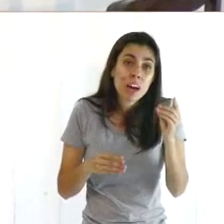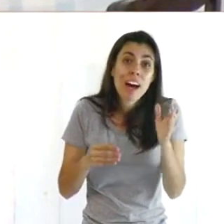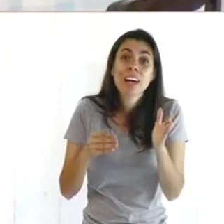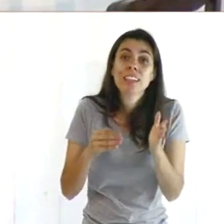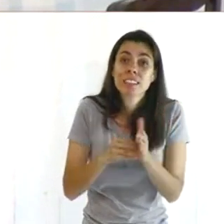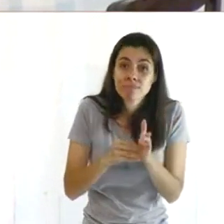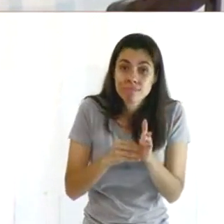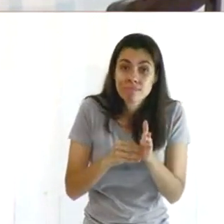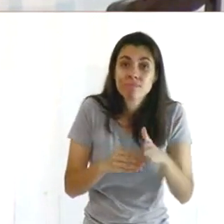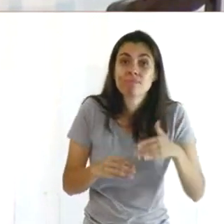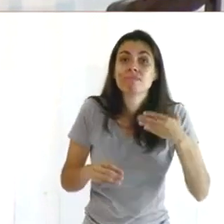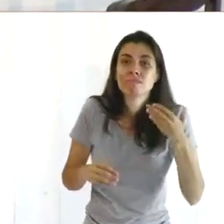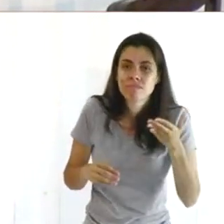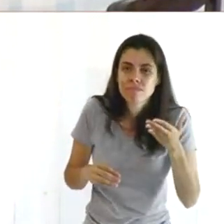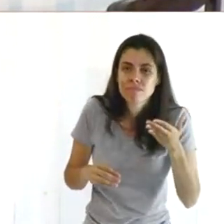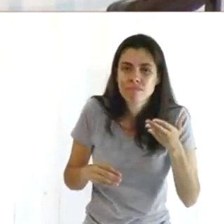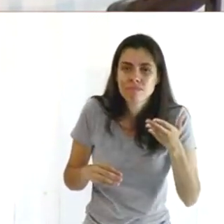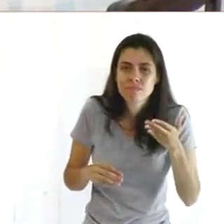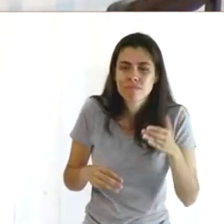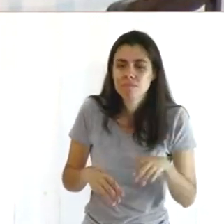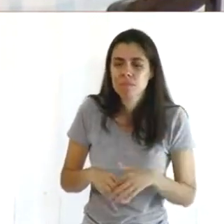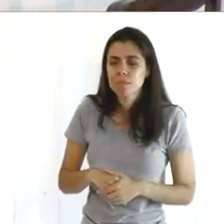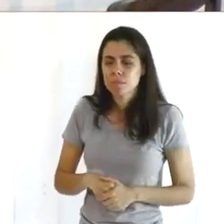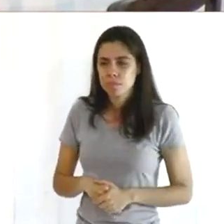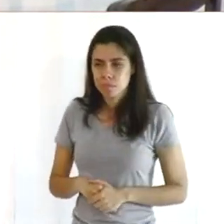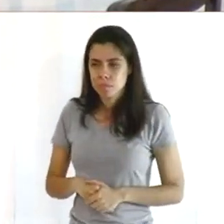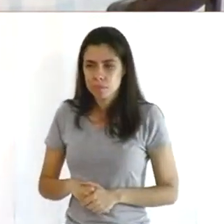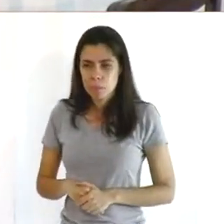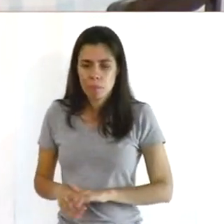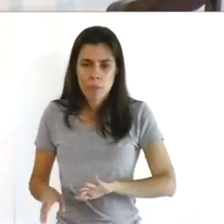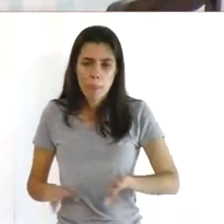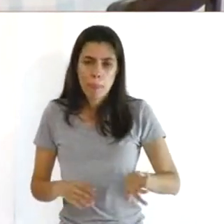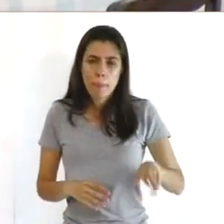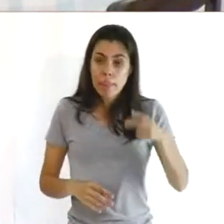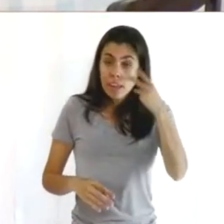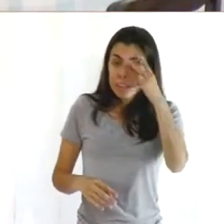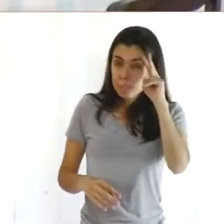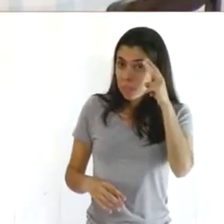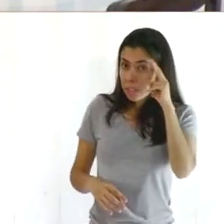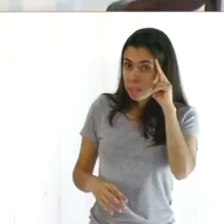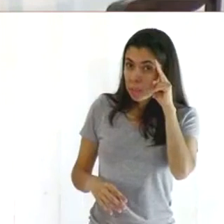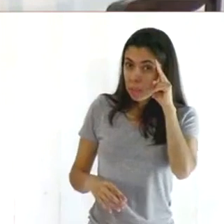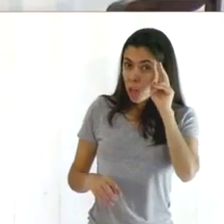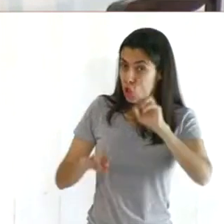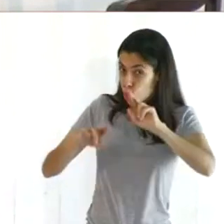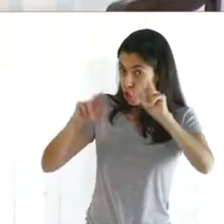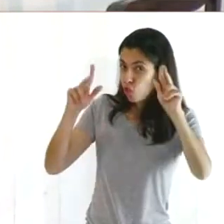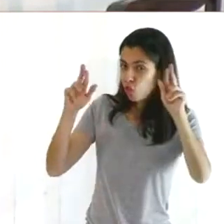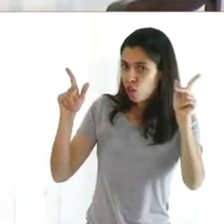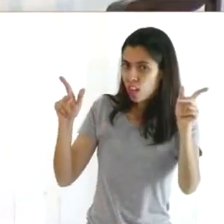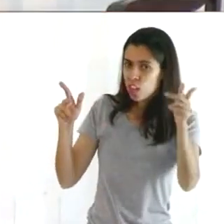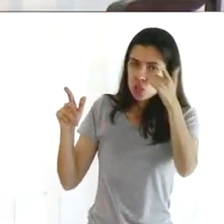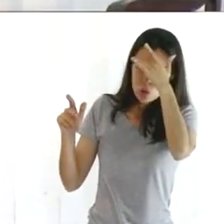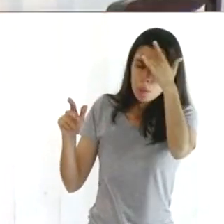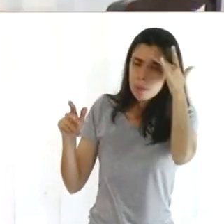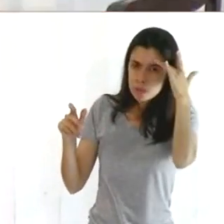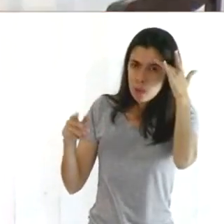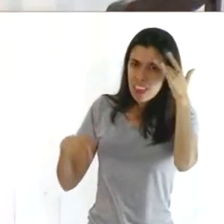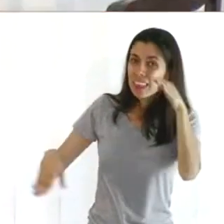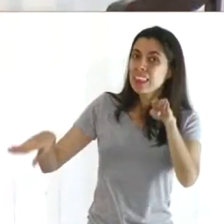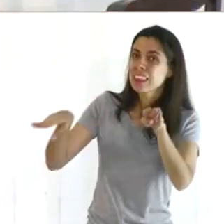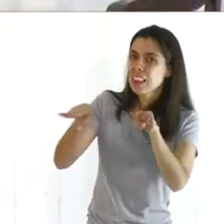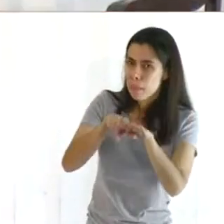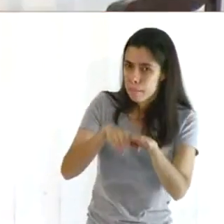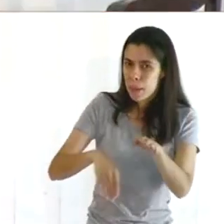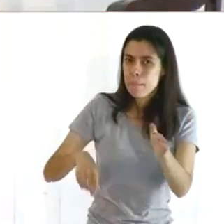vocês outros servos de Deus, que também fizeram isso. Se você quiser me acompanhar, fique à vontade. Aí no Salmo 79,